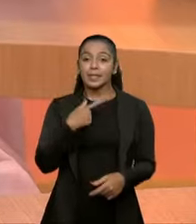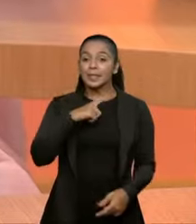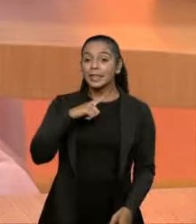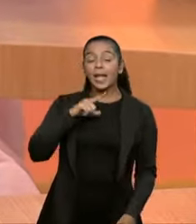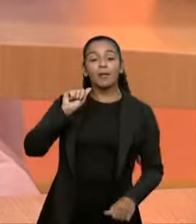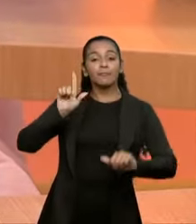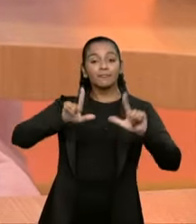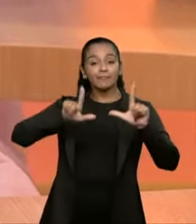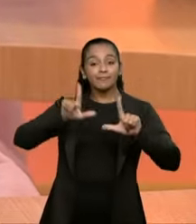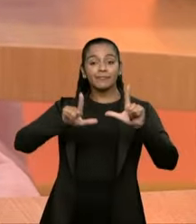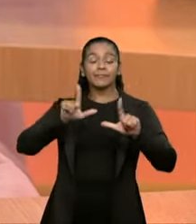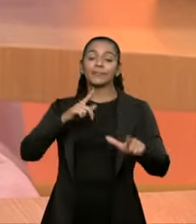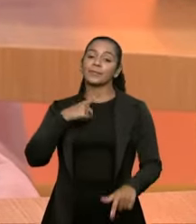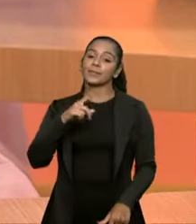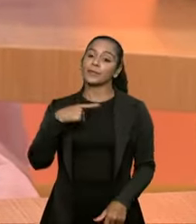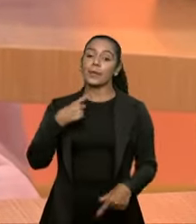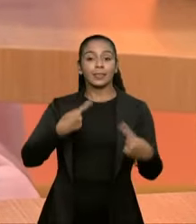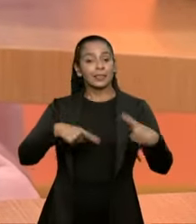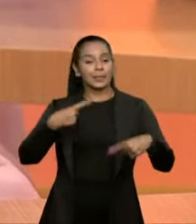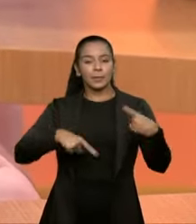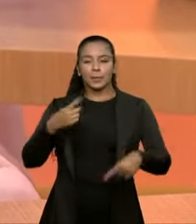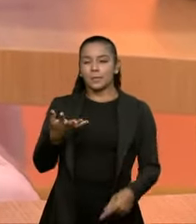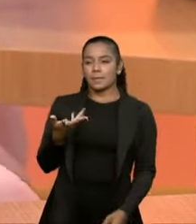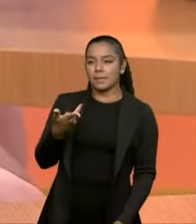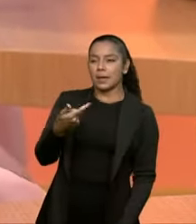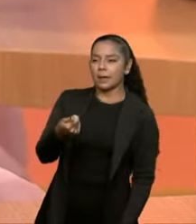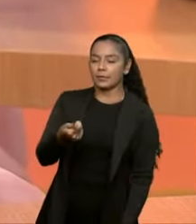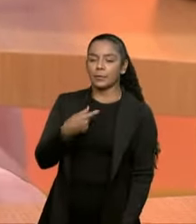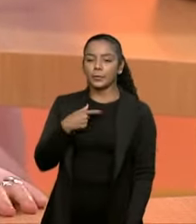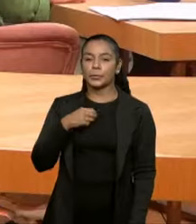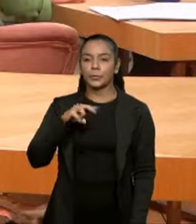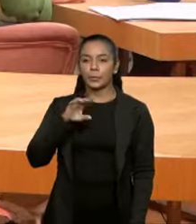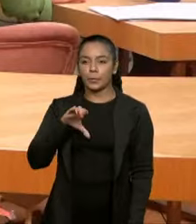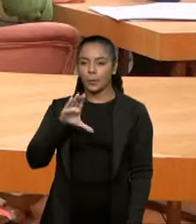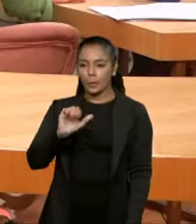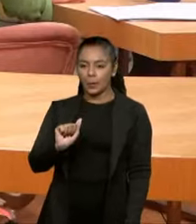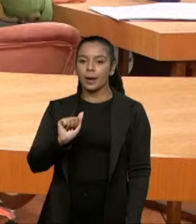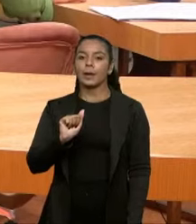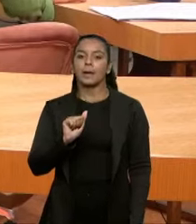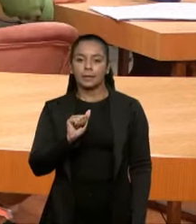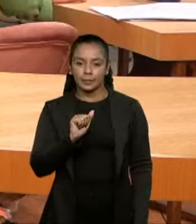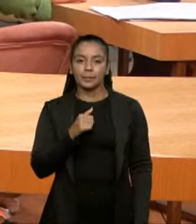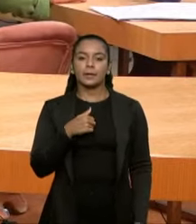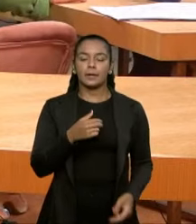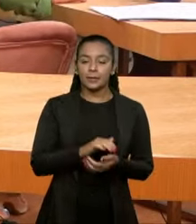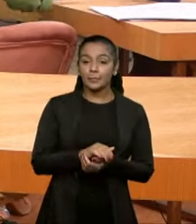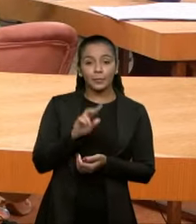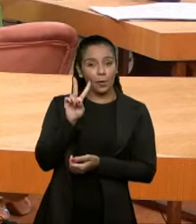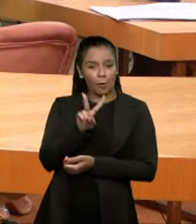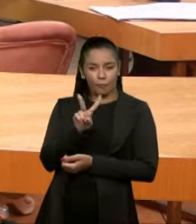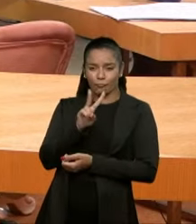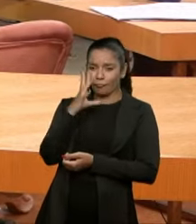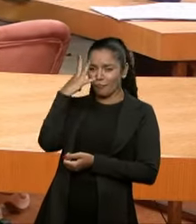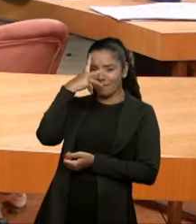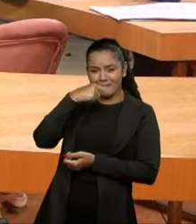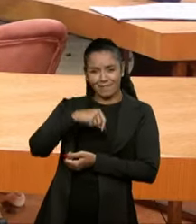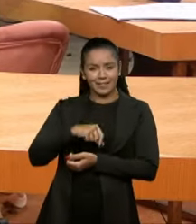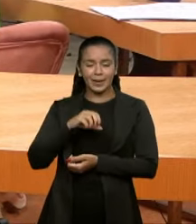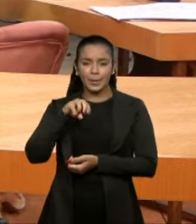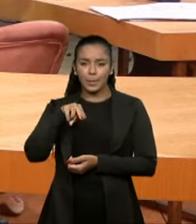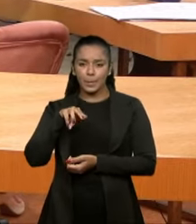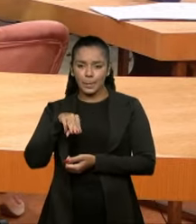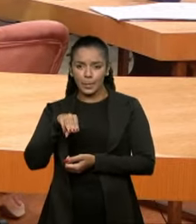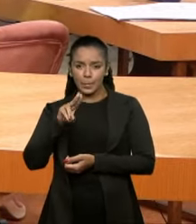com o nosso jornalista, nosso debatedor maravilhoso, o Muca. Muquinha, olha lá os dois lindinhos. Muca,